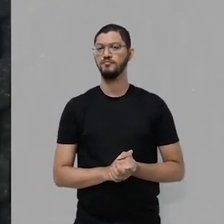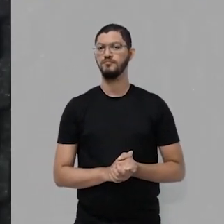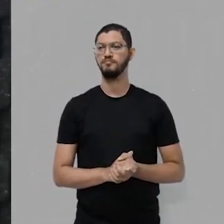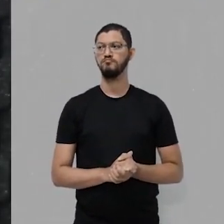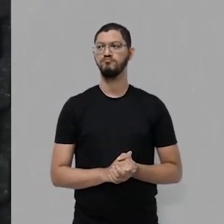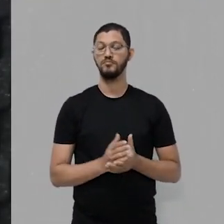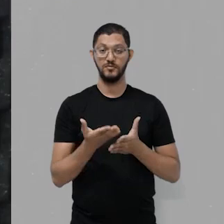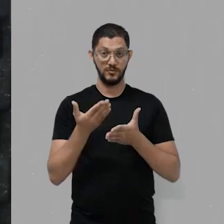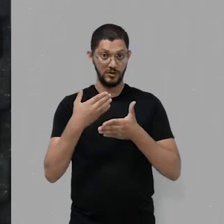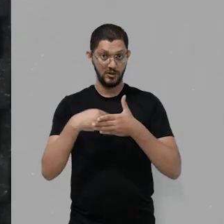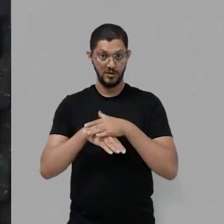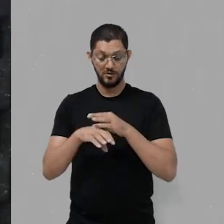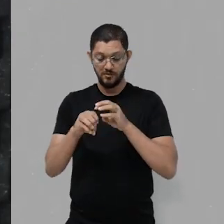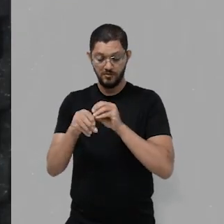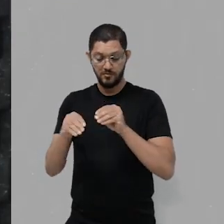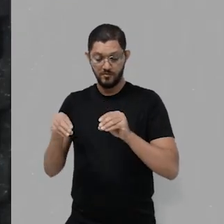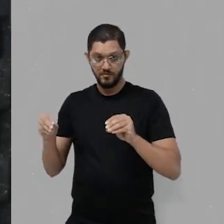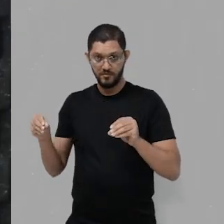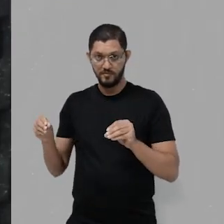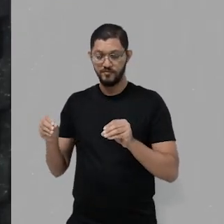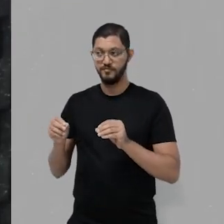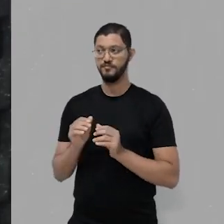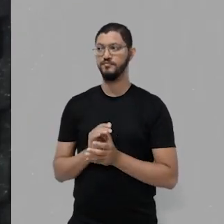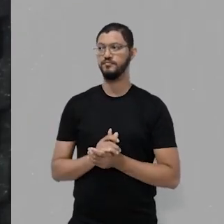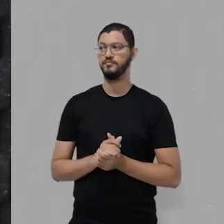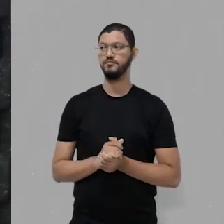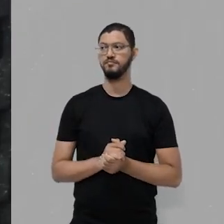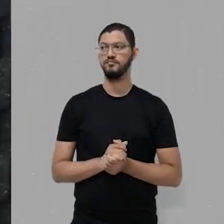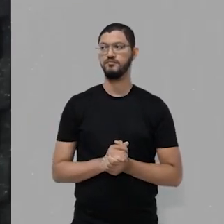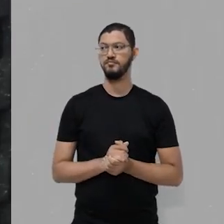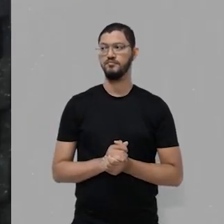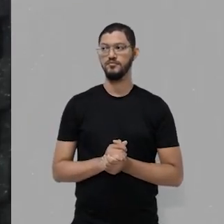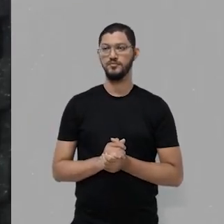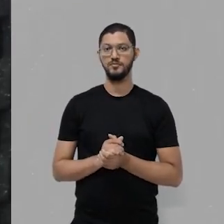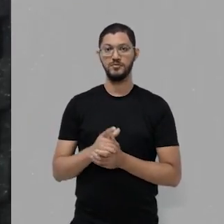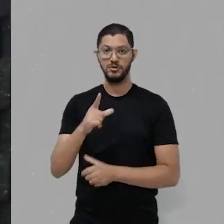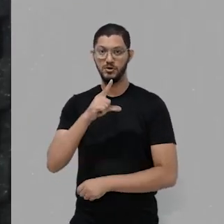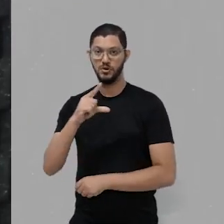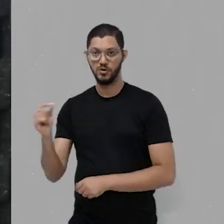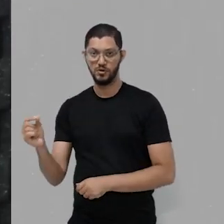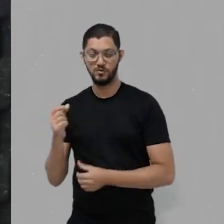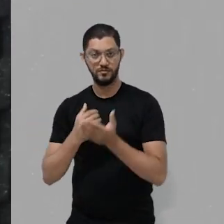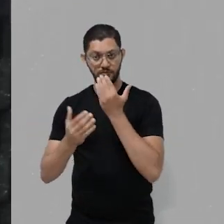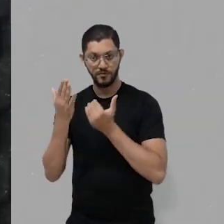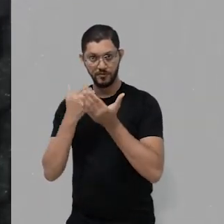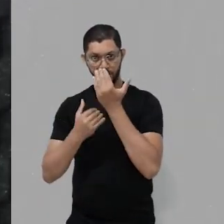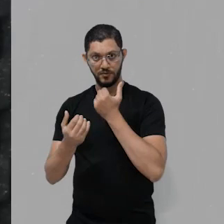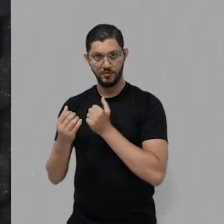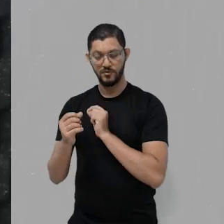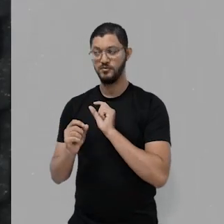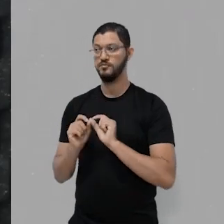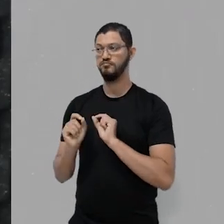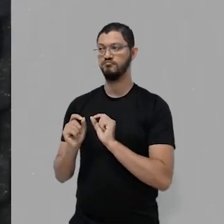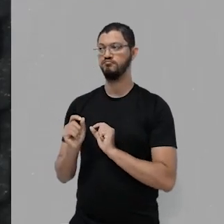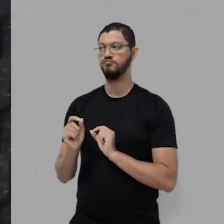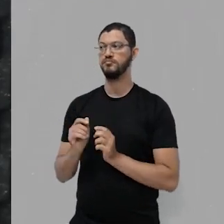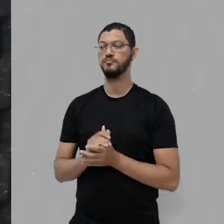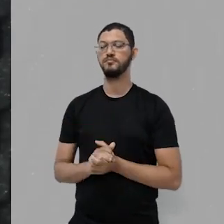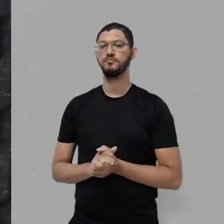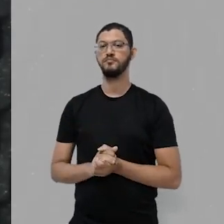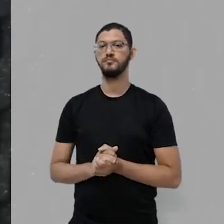ficaram escondidos na areia, né, eles escaparam da predação dos didínios. Os